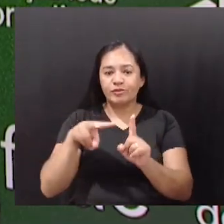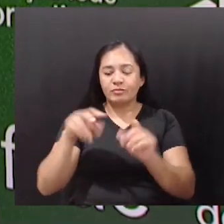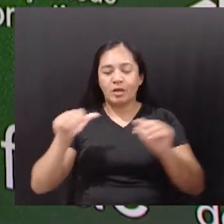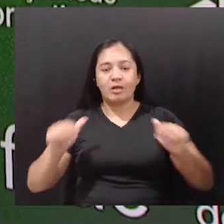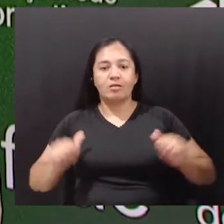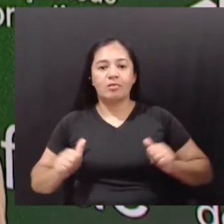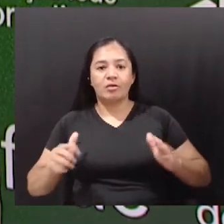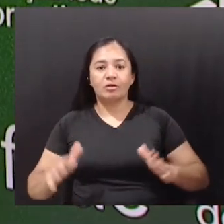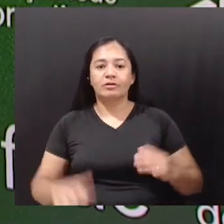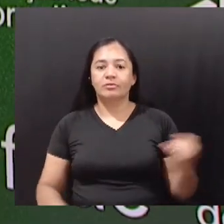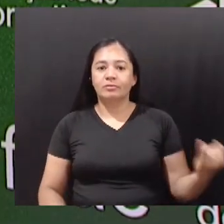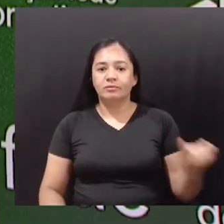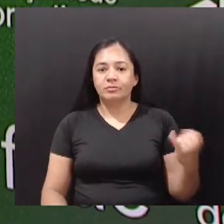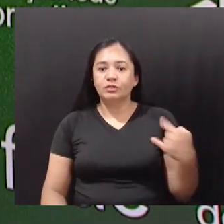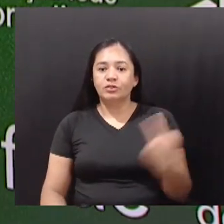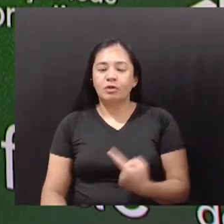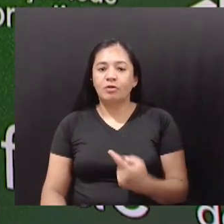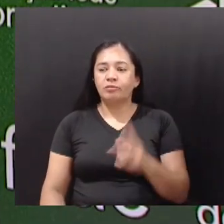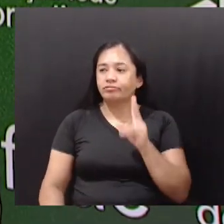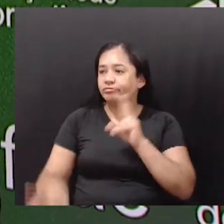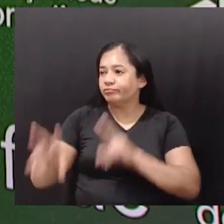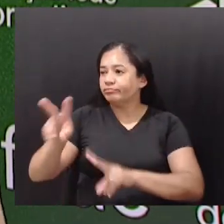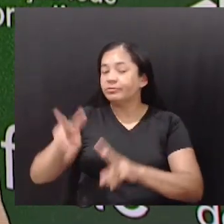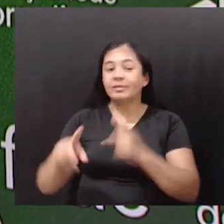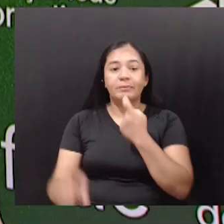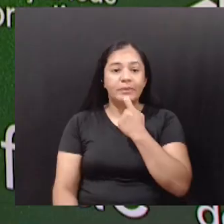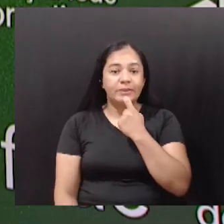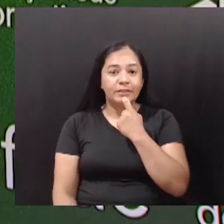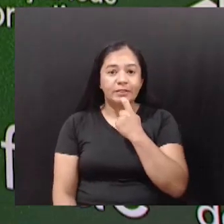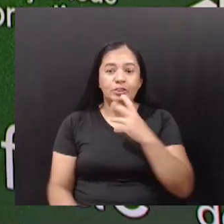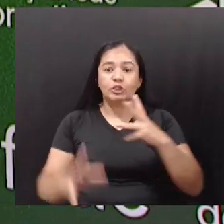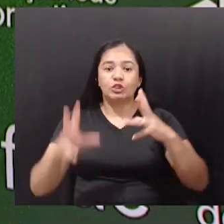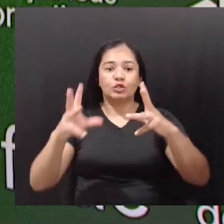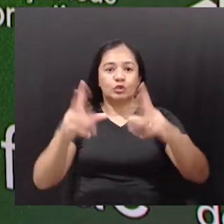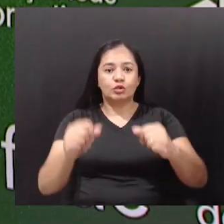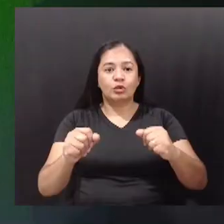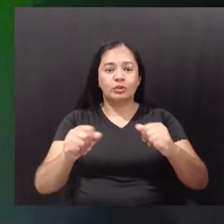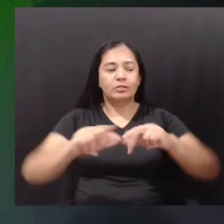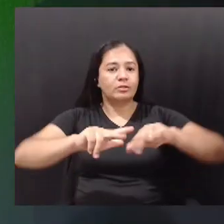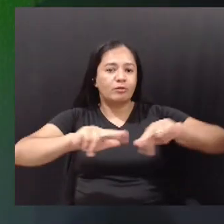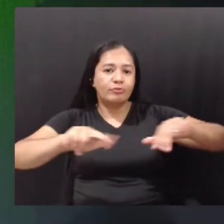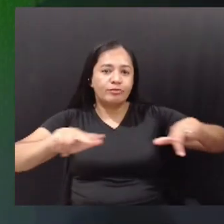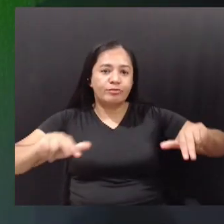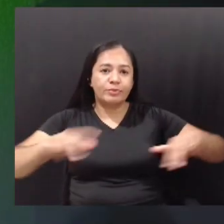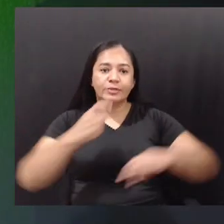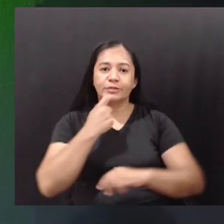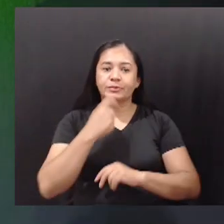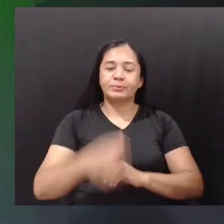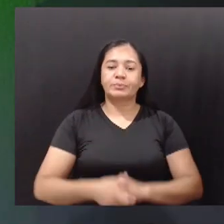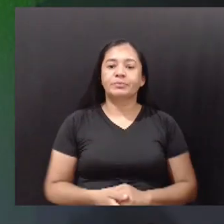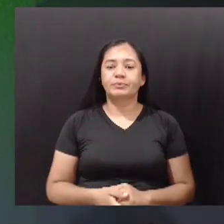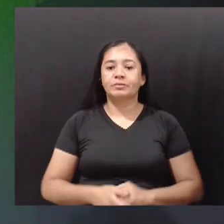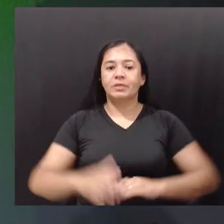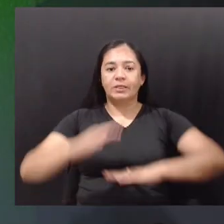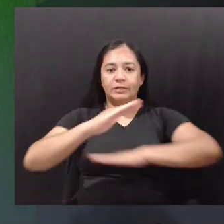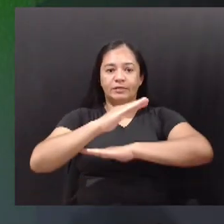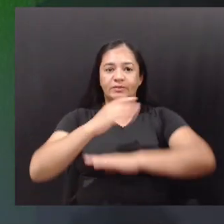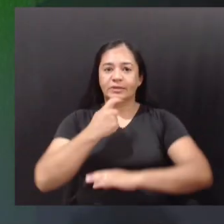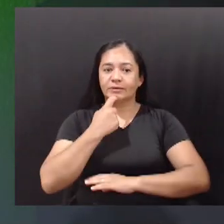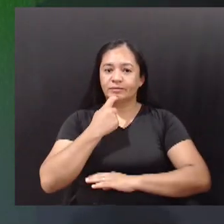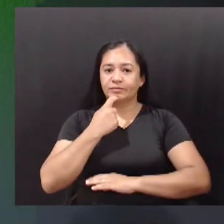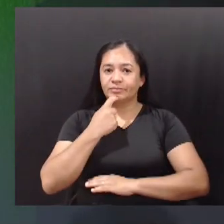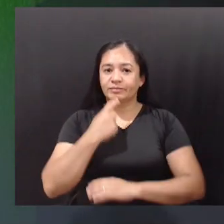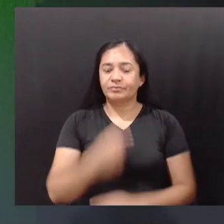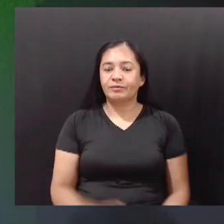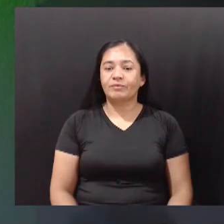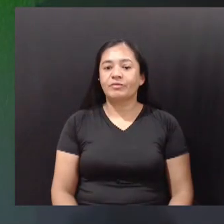importantes para a gente olhar para Campinas com toda a diversidade de Campinas. A TV Câmara Campinas foi uma das finalistas do